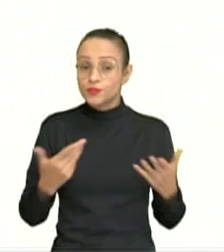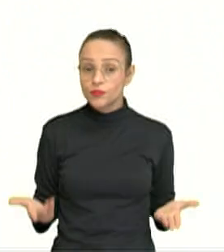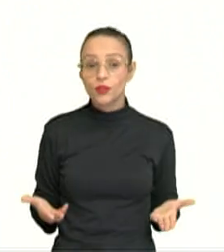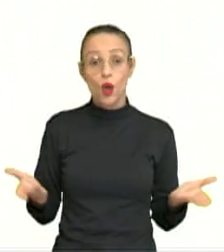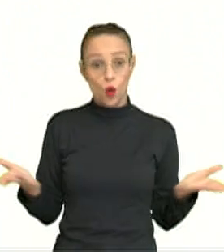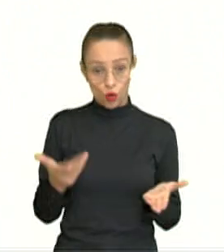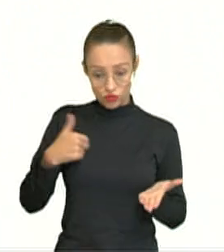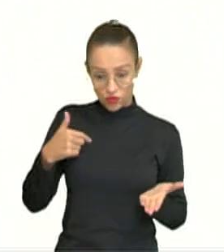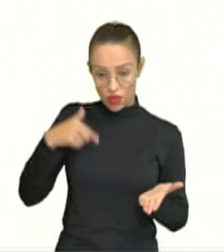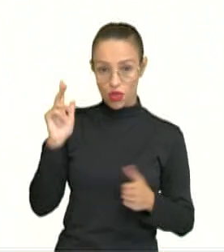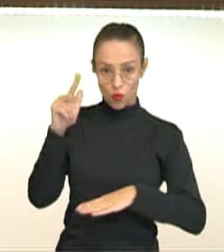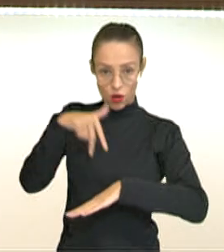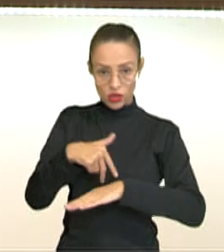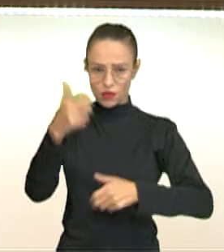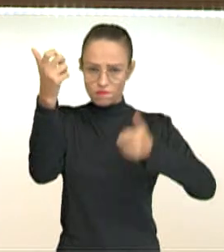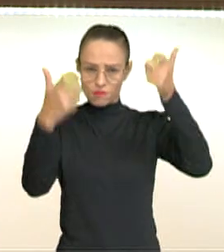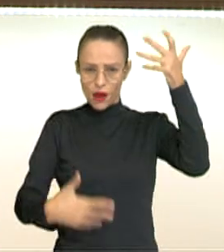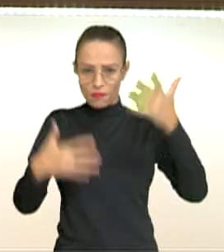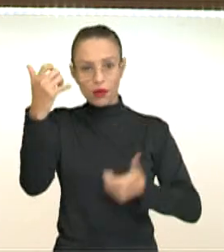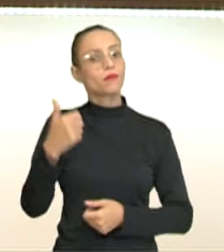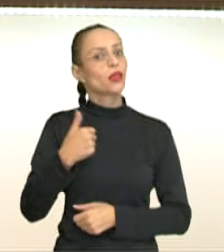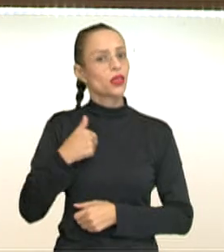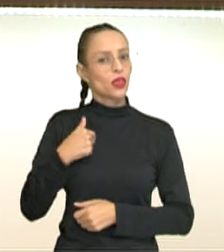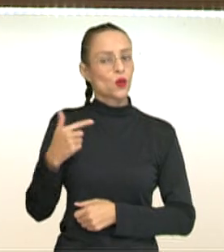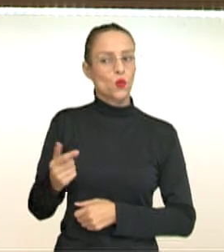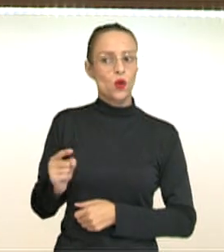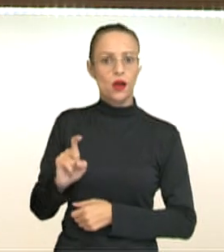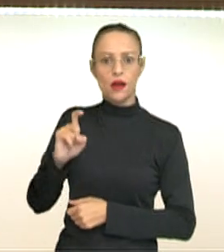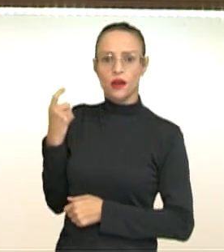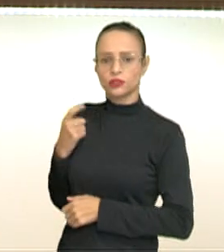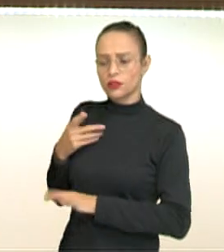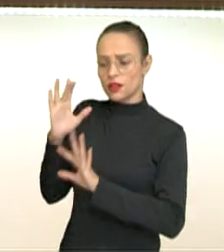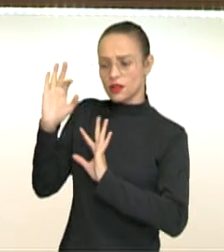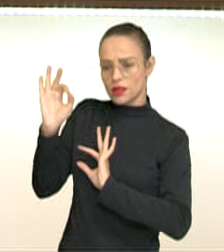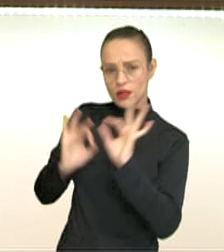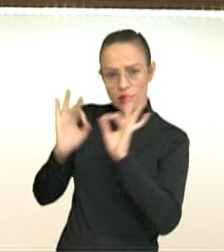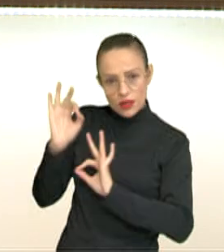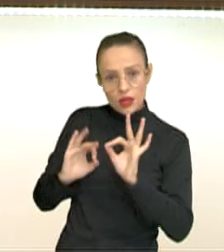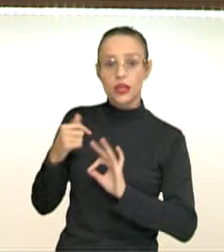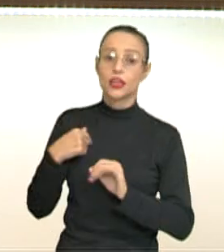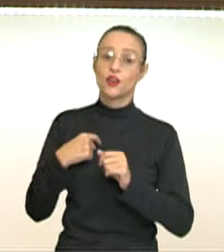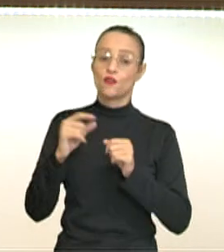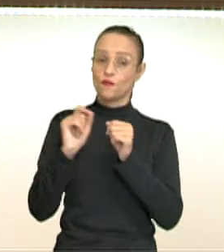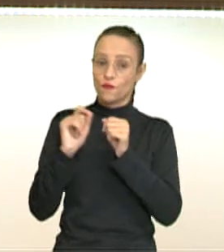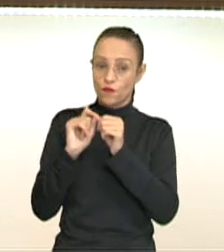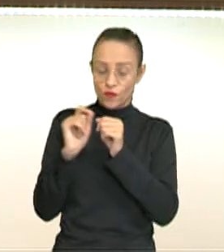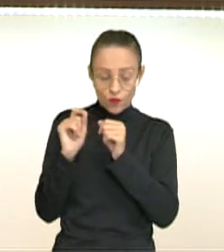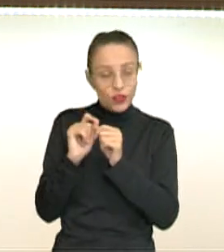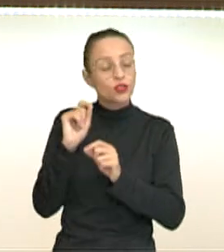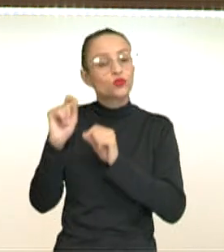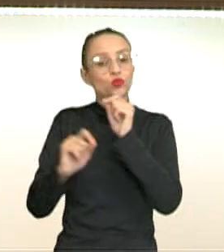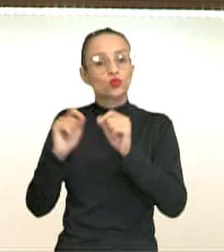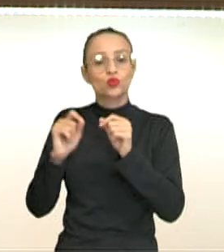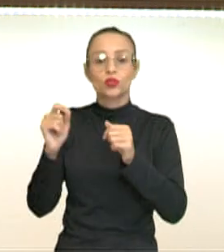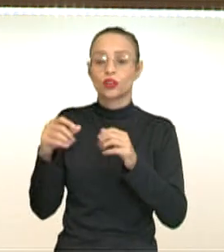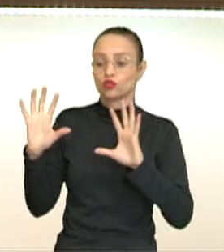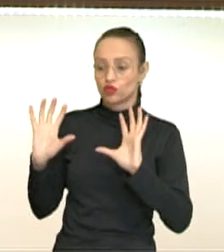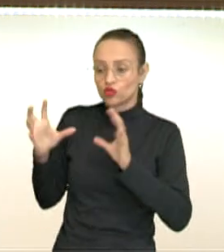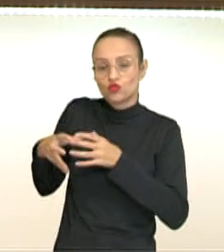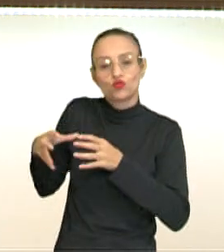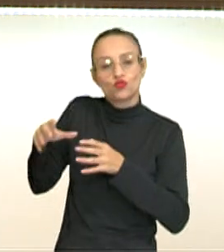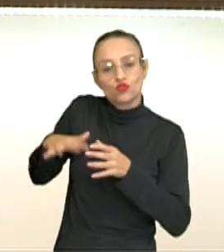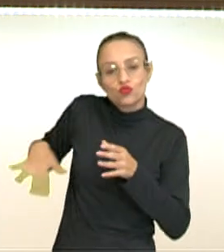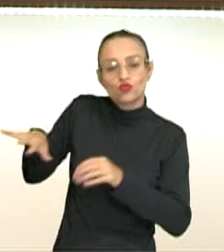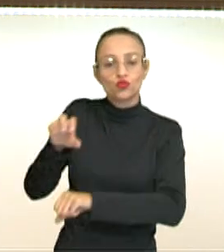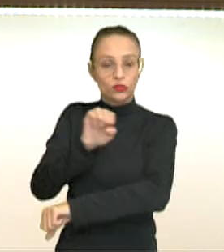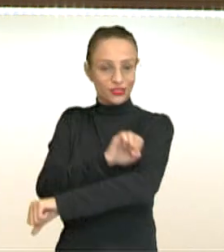aqui hoje falando com vocês, eu tive uma apresentação prévia, nós elaboramos em conjunto com